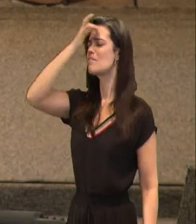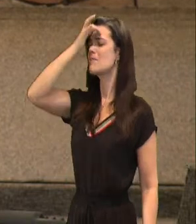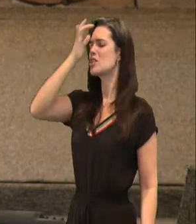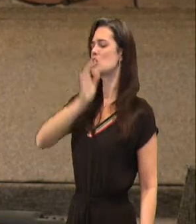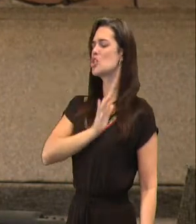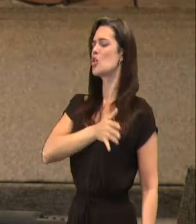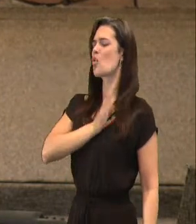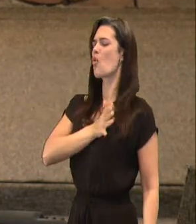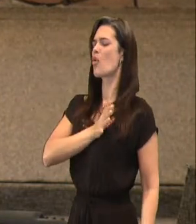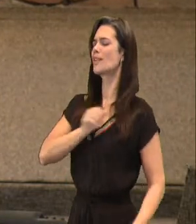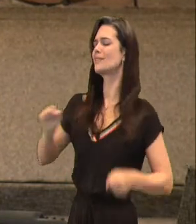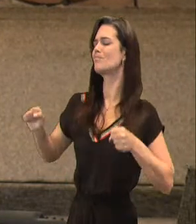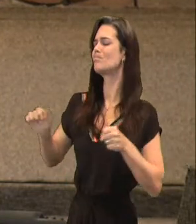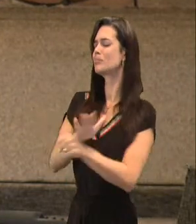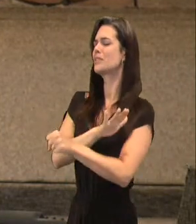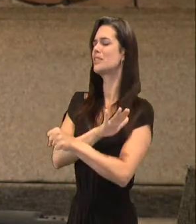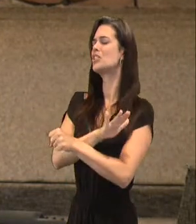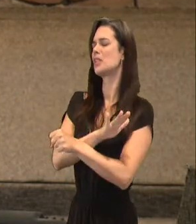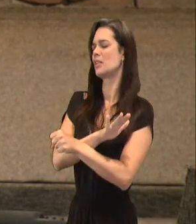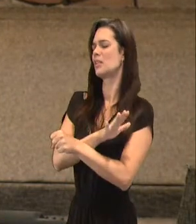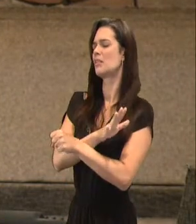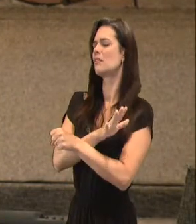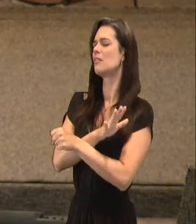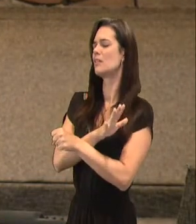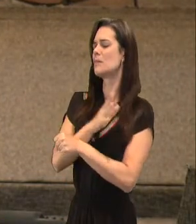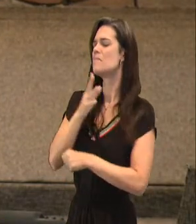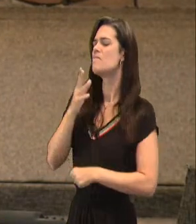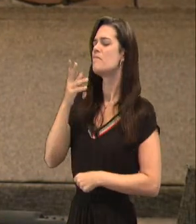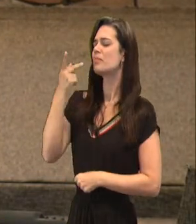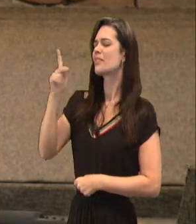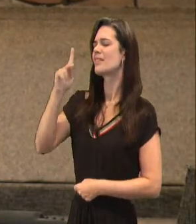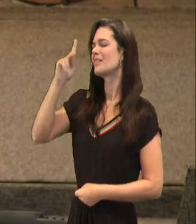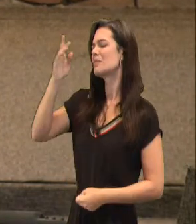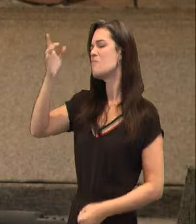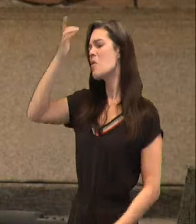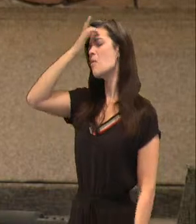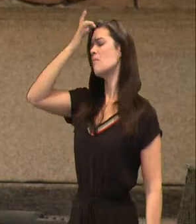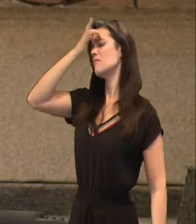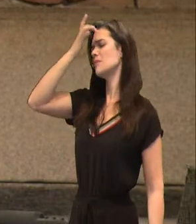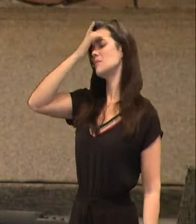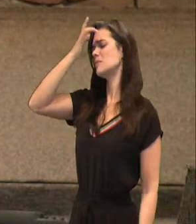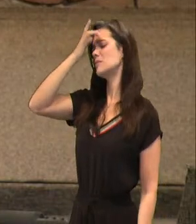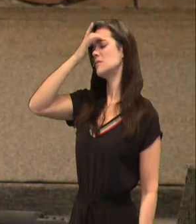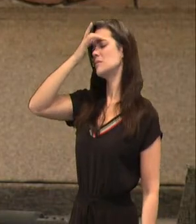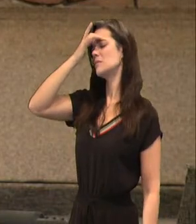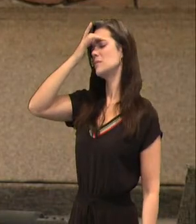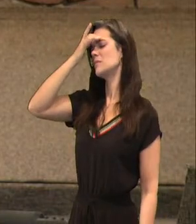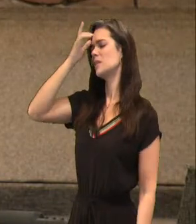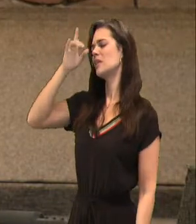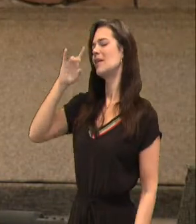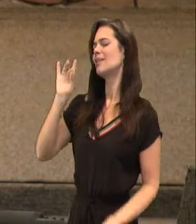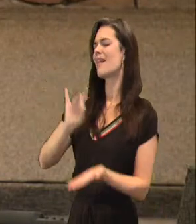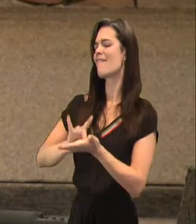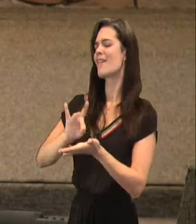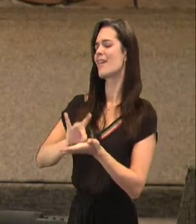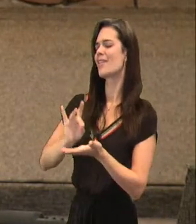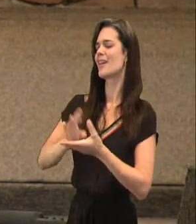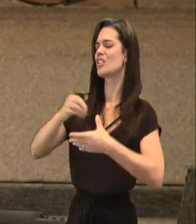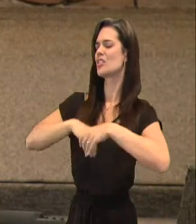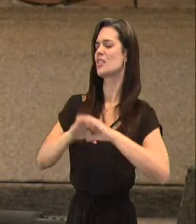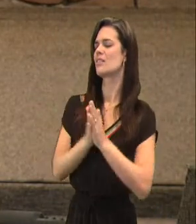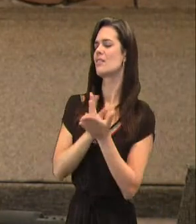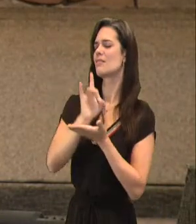coração sejam transformados pela compreensão desses princípios e verdades que vimos aqui ensinados por Teu